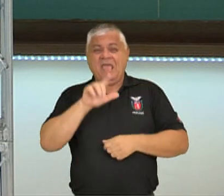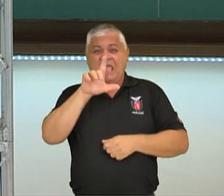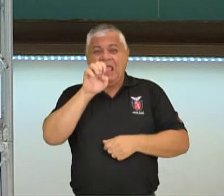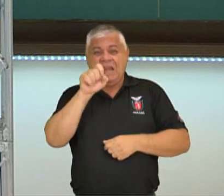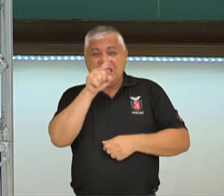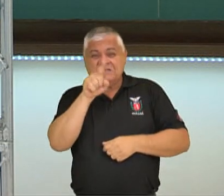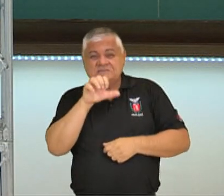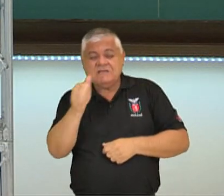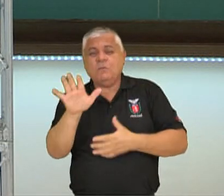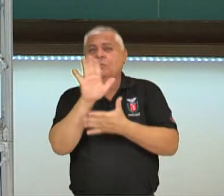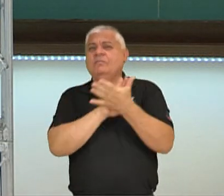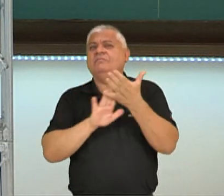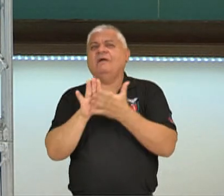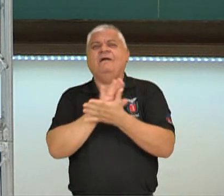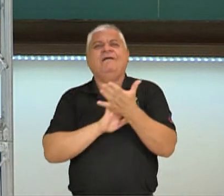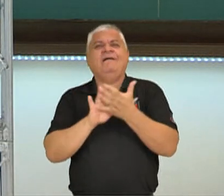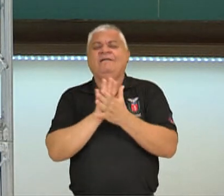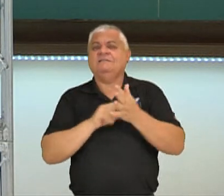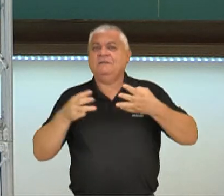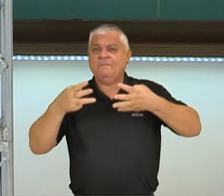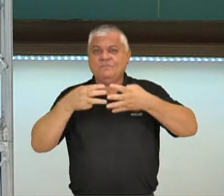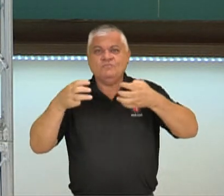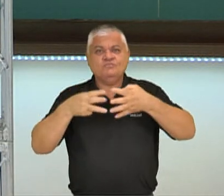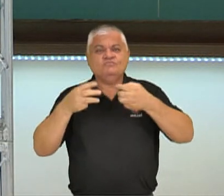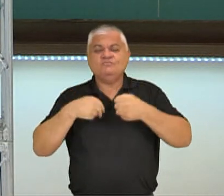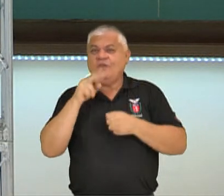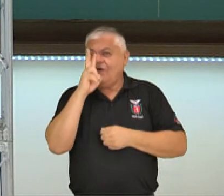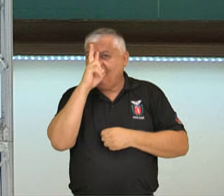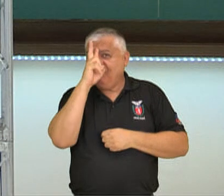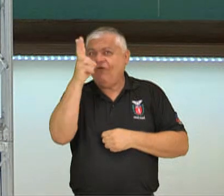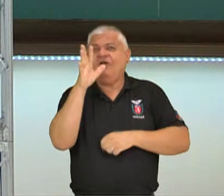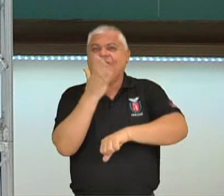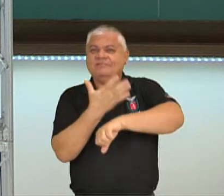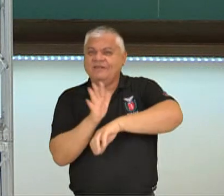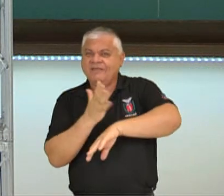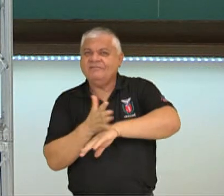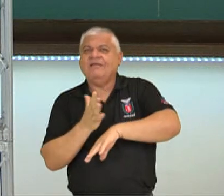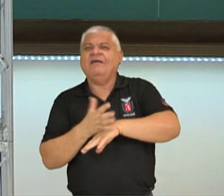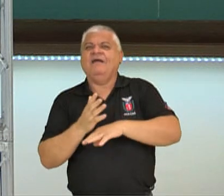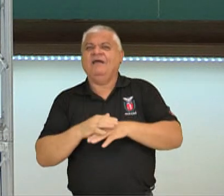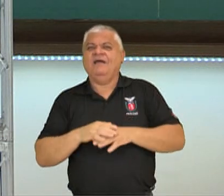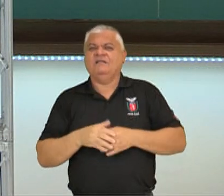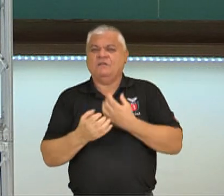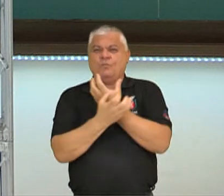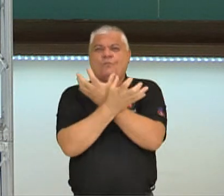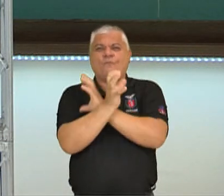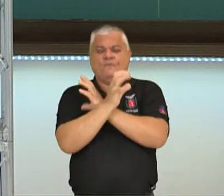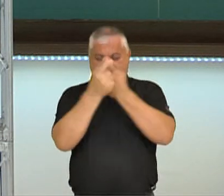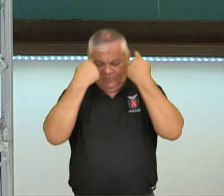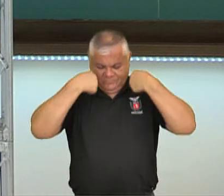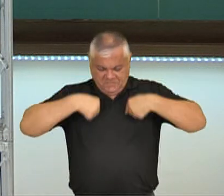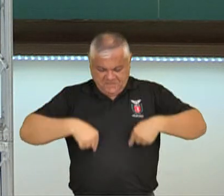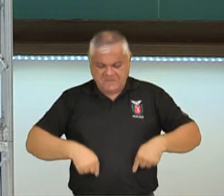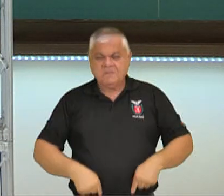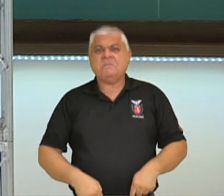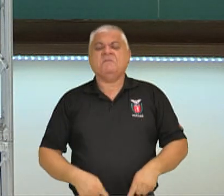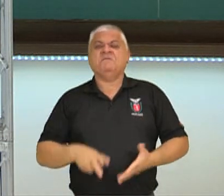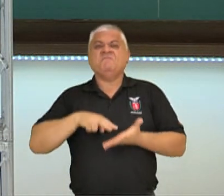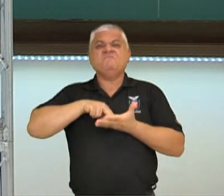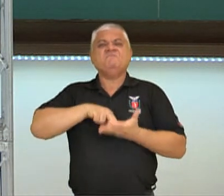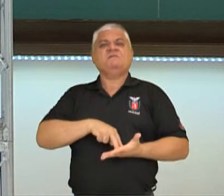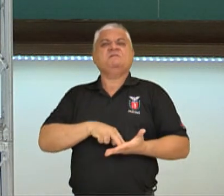tem músculos mais fortes, mais treinados, um esqueleto mais estabilizado, tá? E não